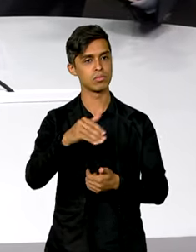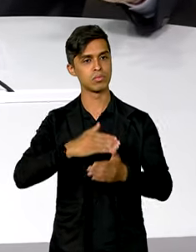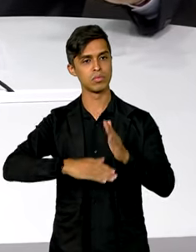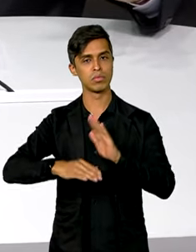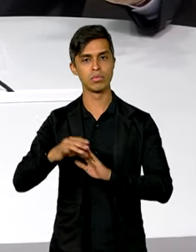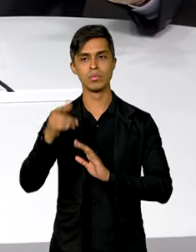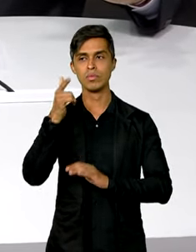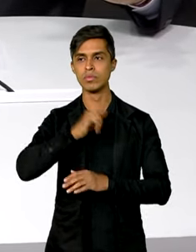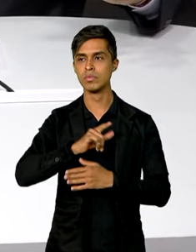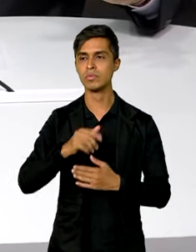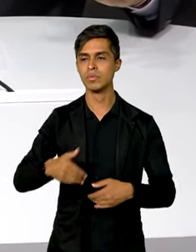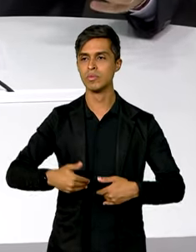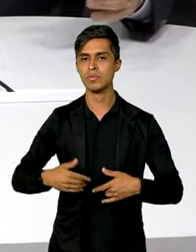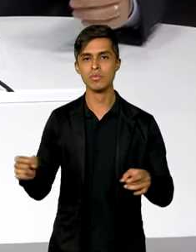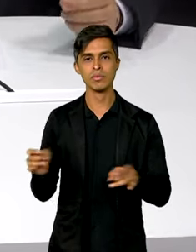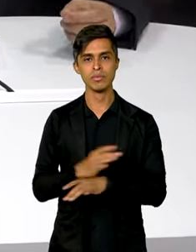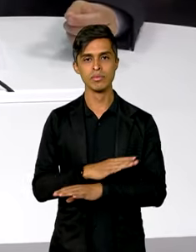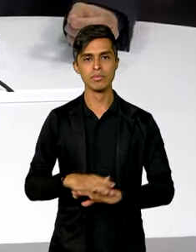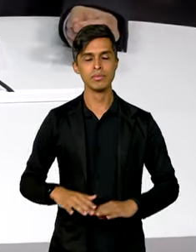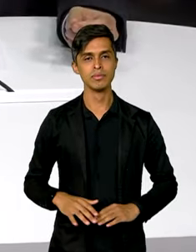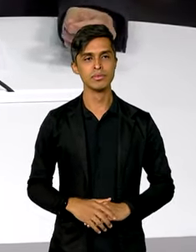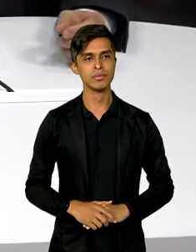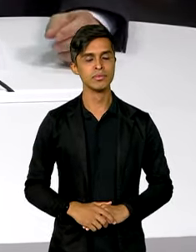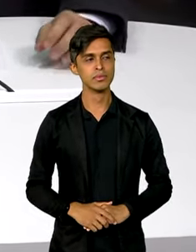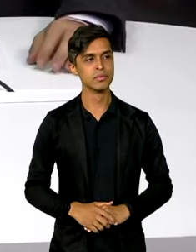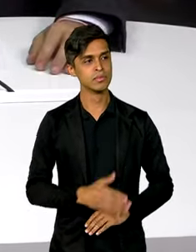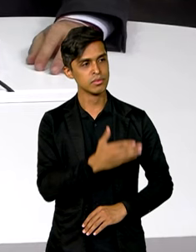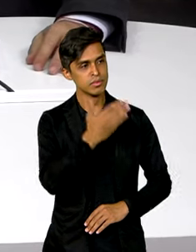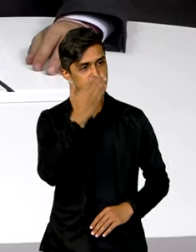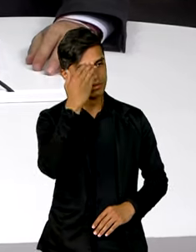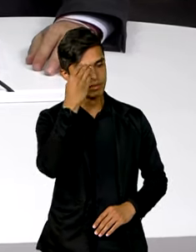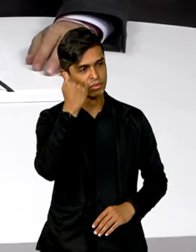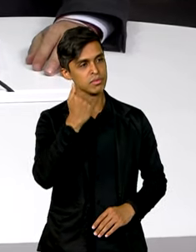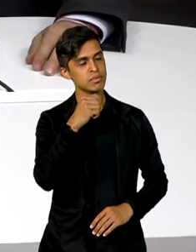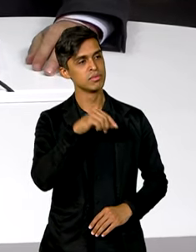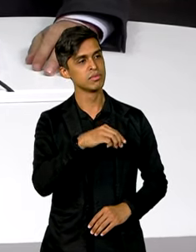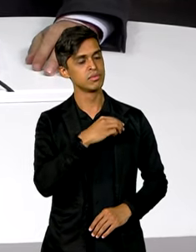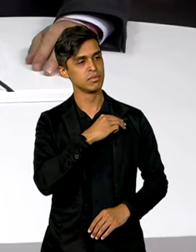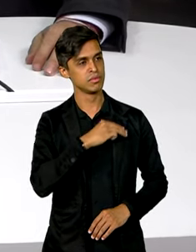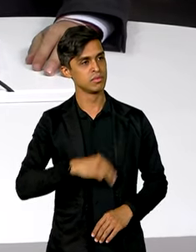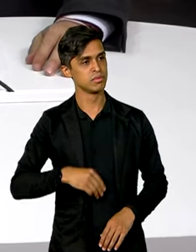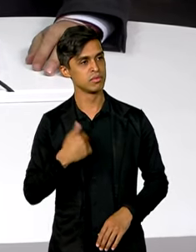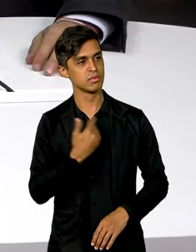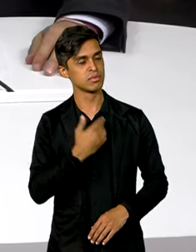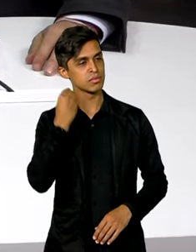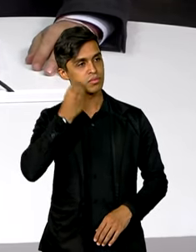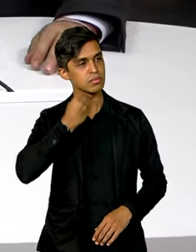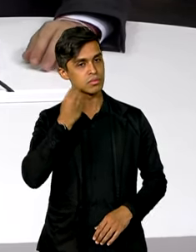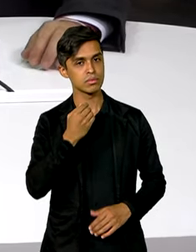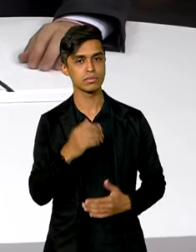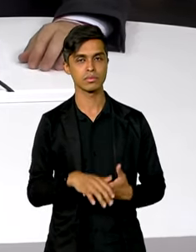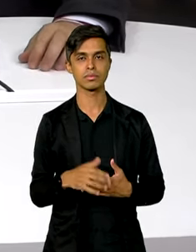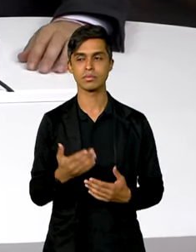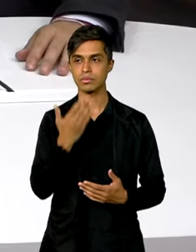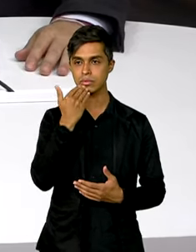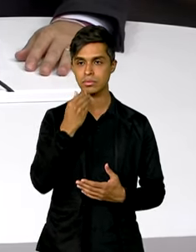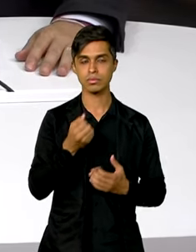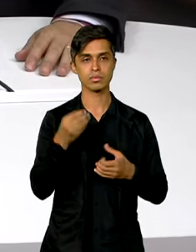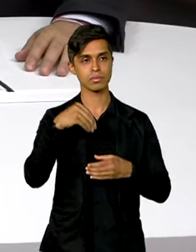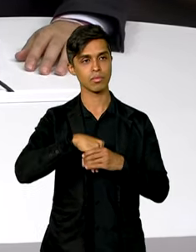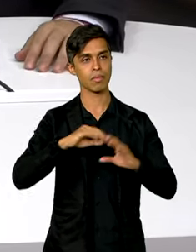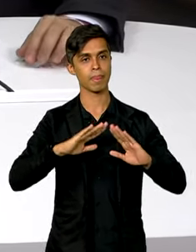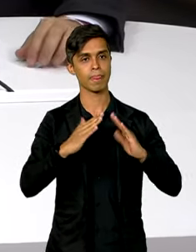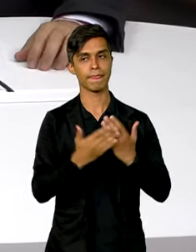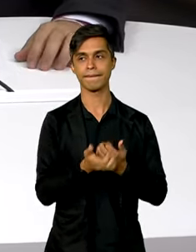mundo inteiro do mapa da fome? O senhor sabe, ministro, que a nossa experiência com a merenda escolar é uma das que a gente mais está levando para o